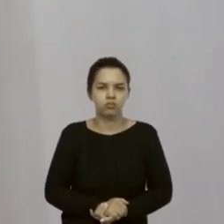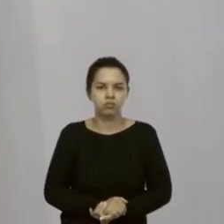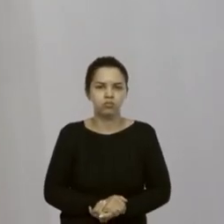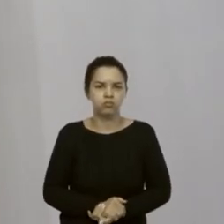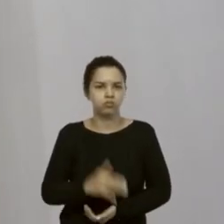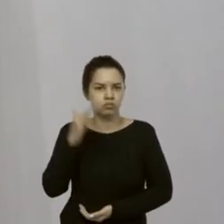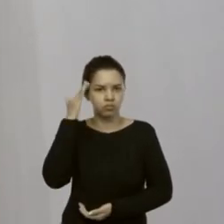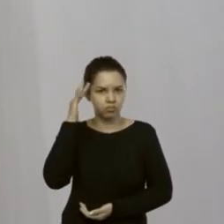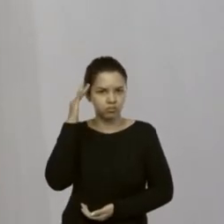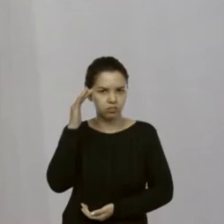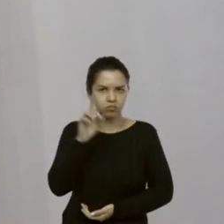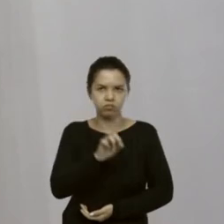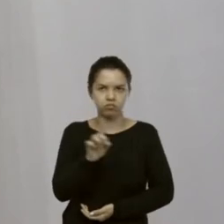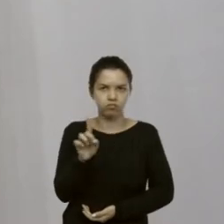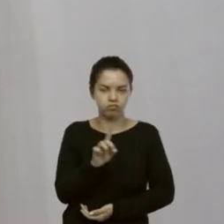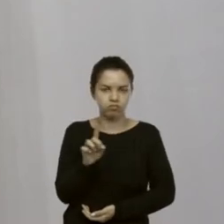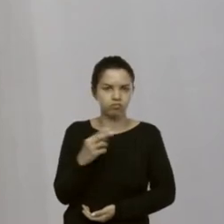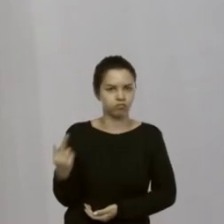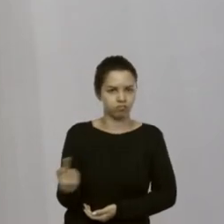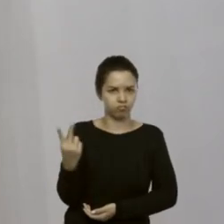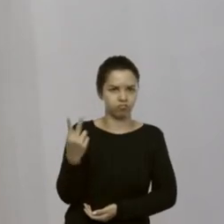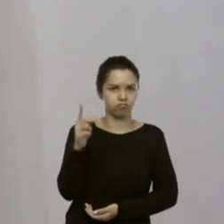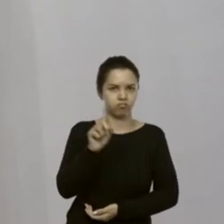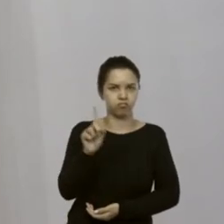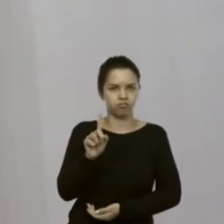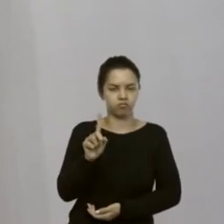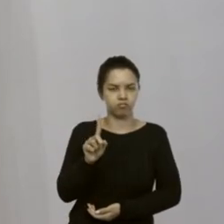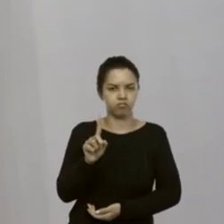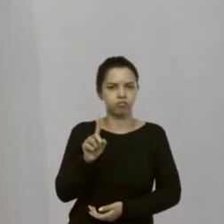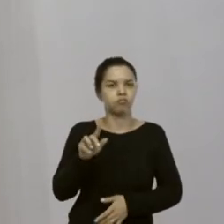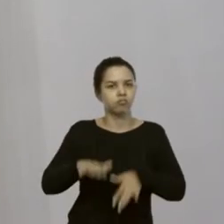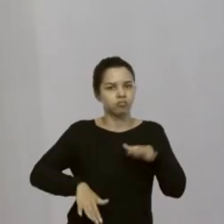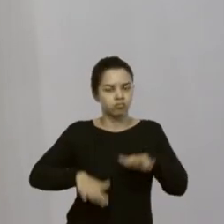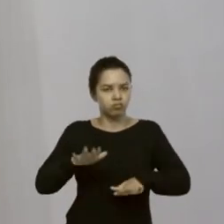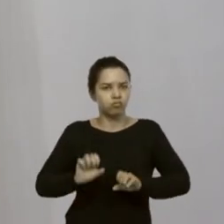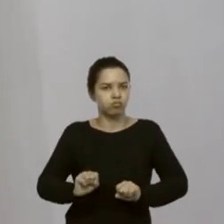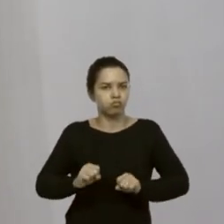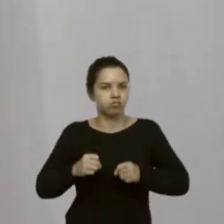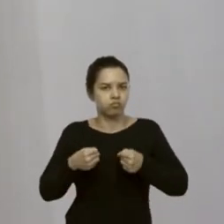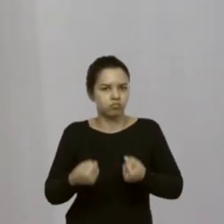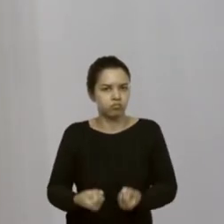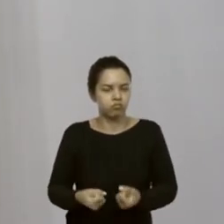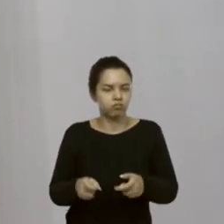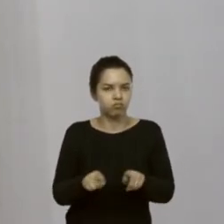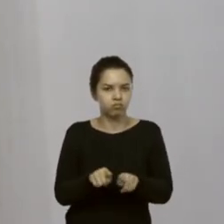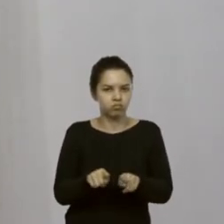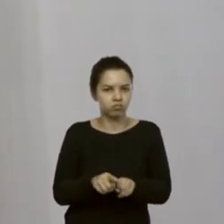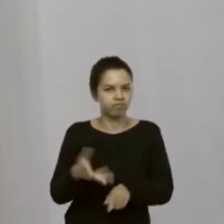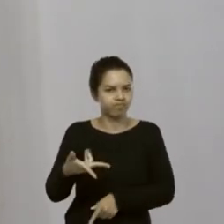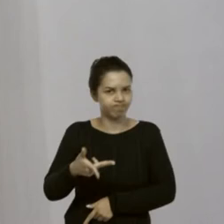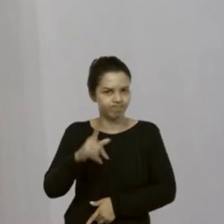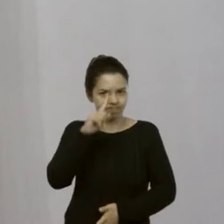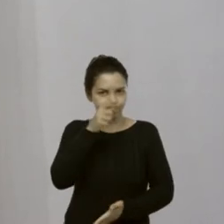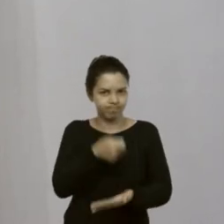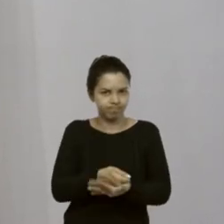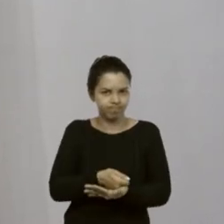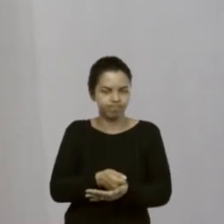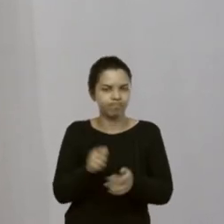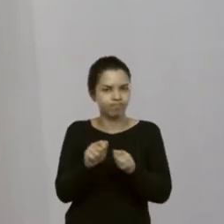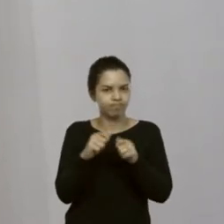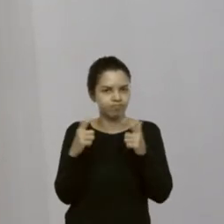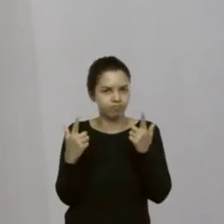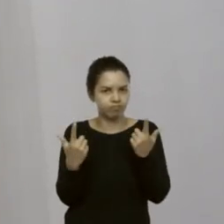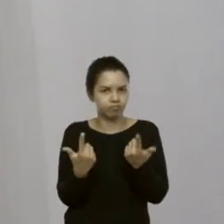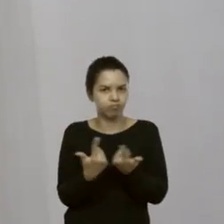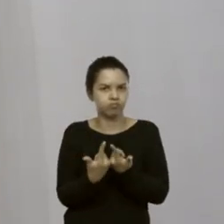compreendidos e valorizados. Muitas vezes, o esforço e a velocidade de decisões desta Casa Parlamentar esbarram